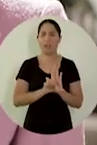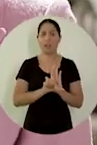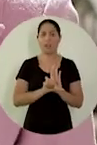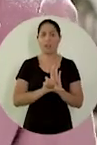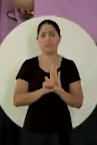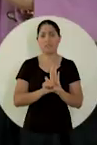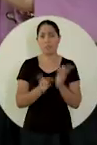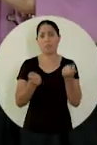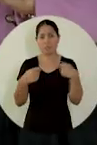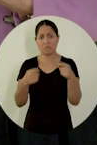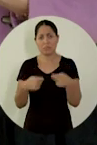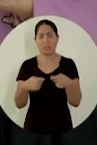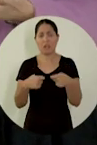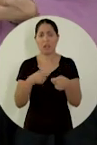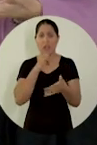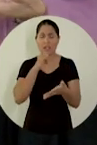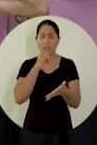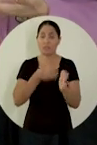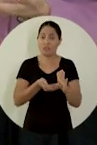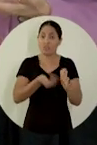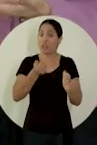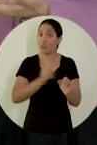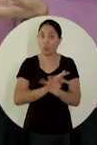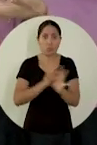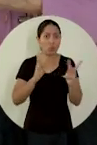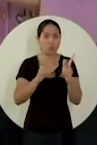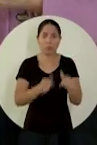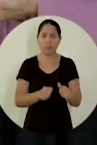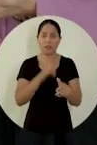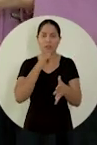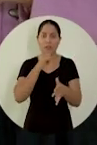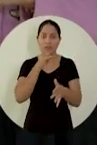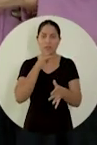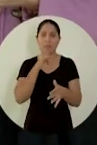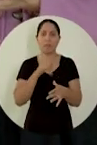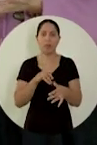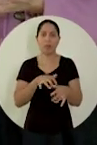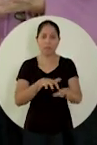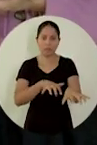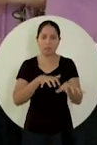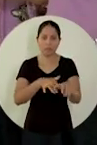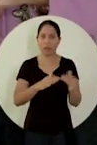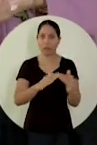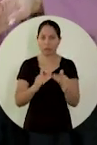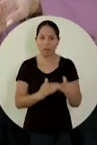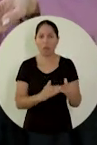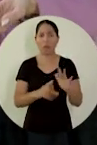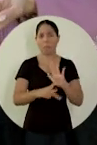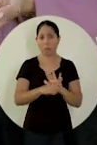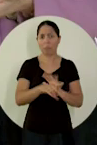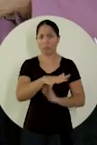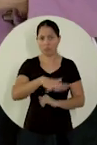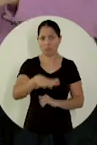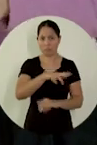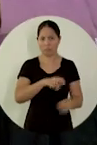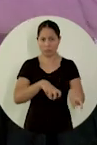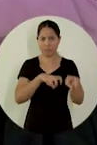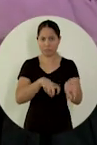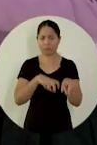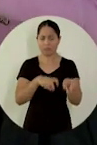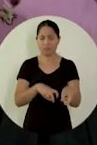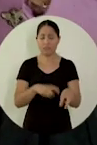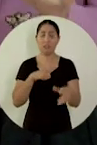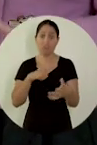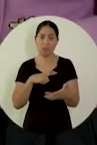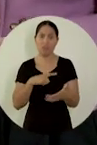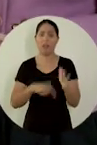que prevê a possibilidade de exclusão total das reservas legais no âmbito das propriedades rurais. Então, nós